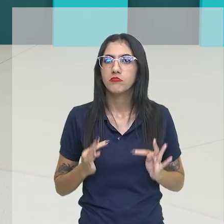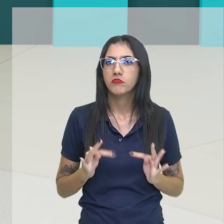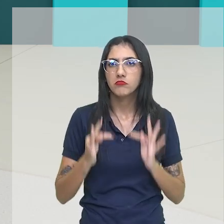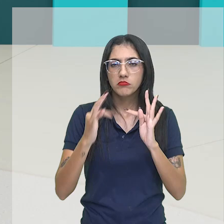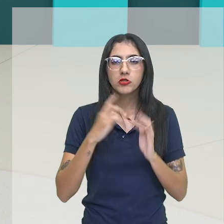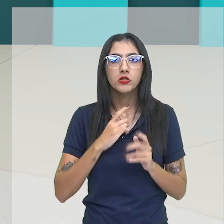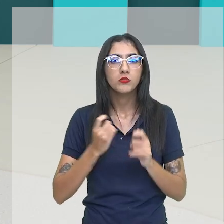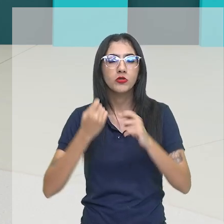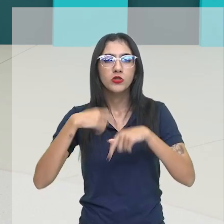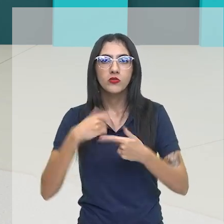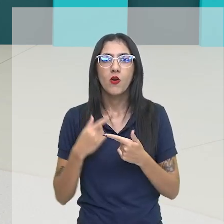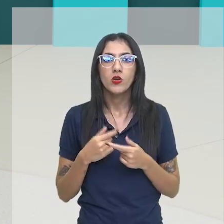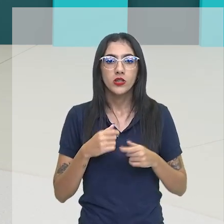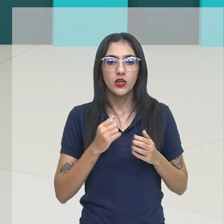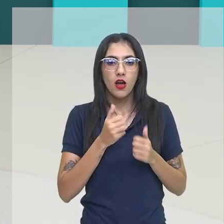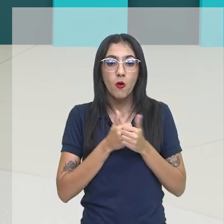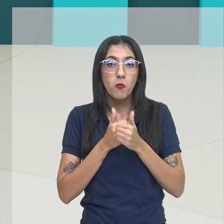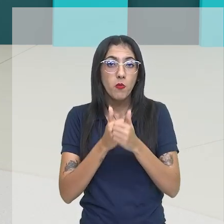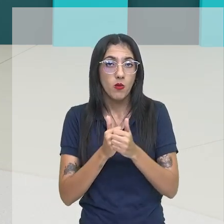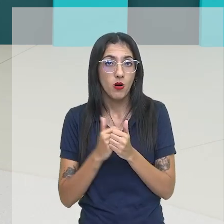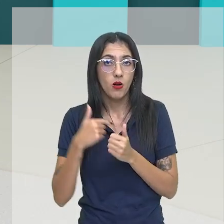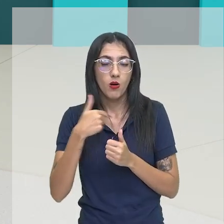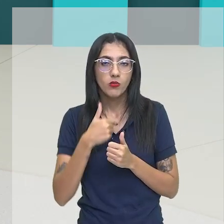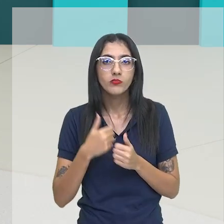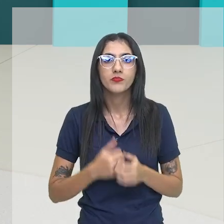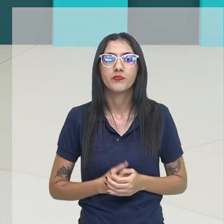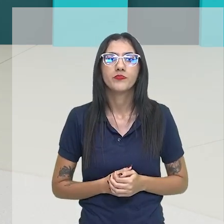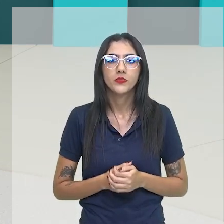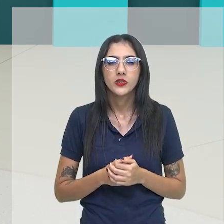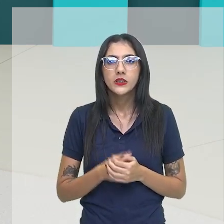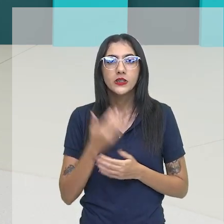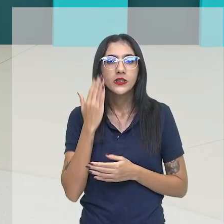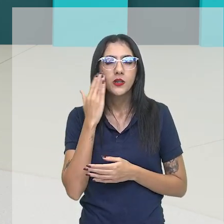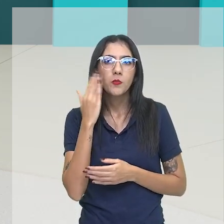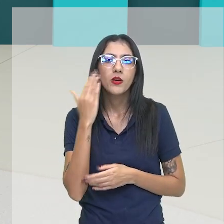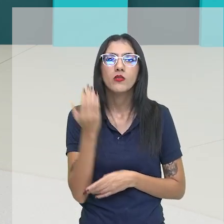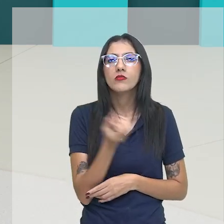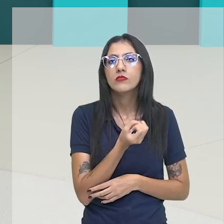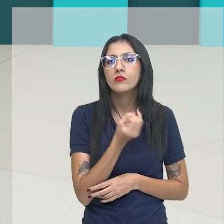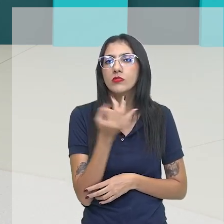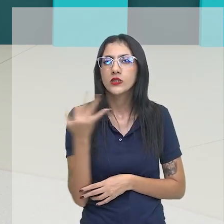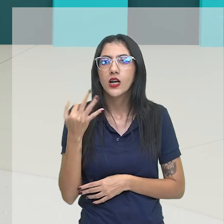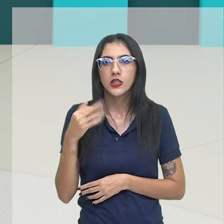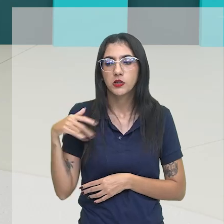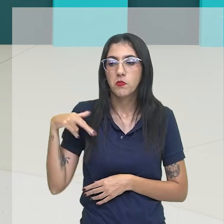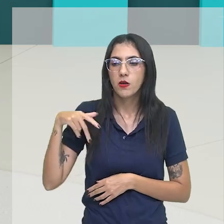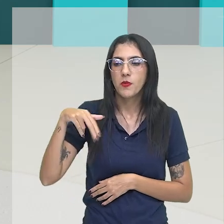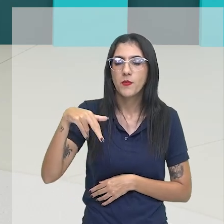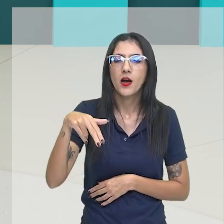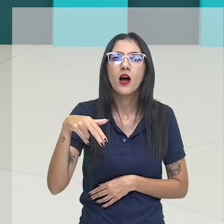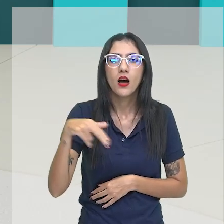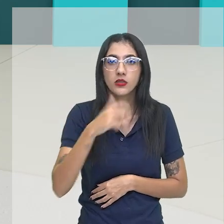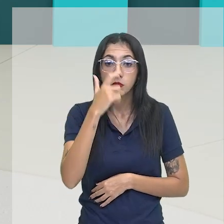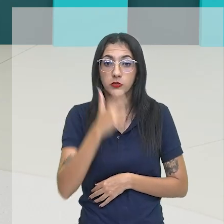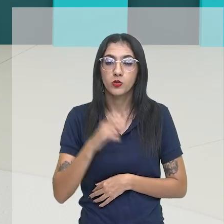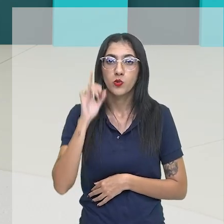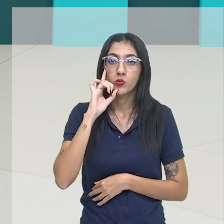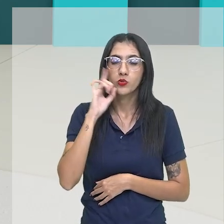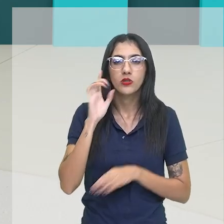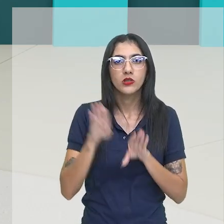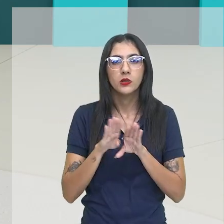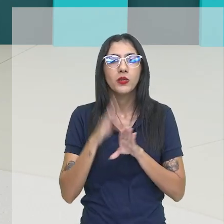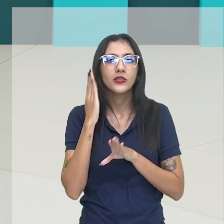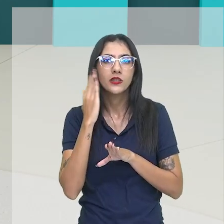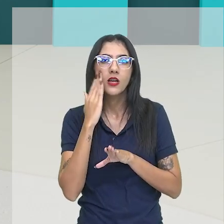que rastreiam aí a atividade física, contam aí quantos passos a pessoa está dando durante o dia, mede a